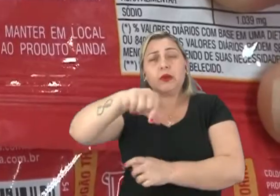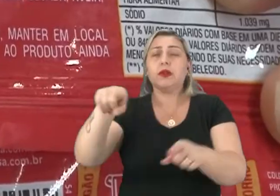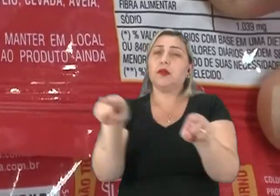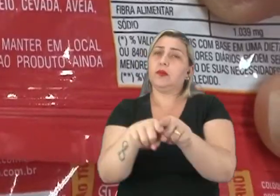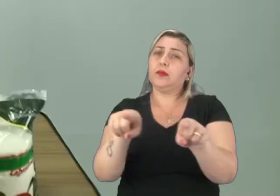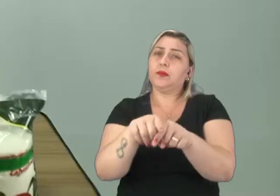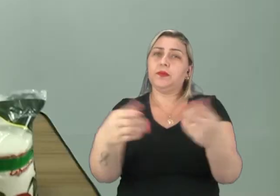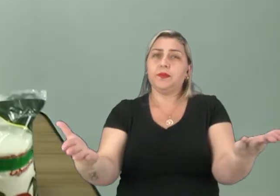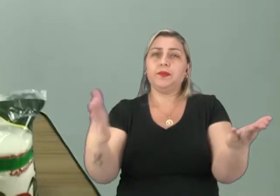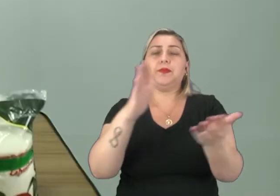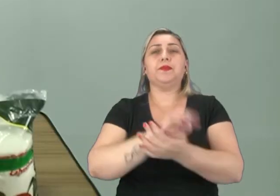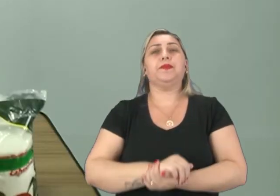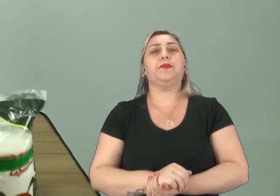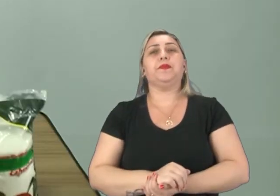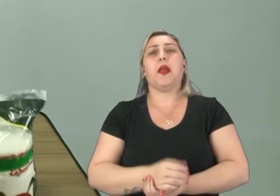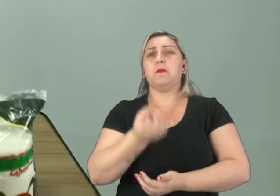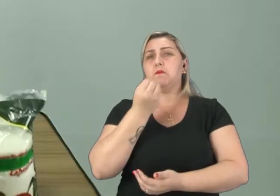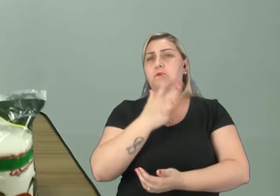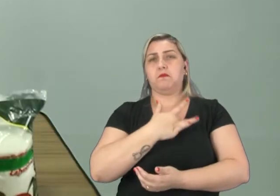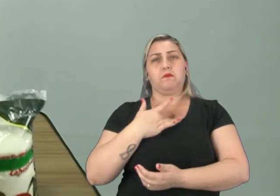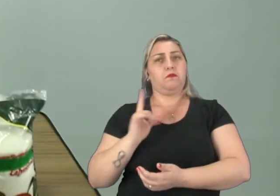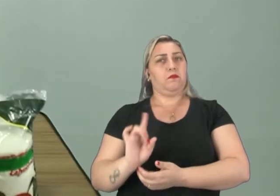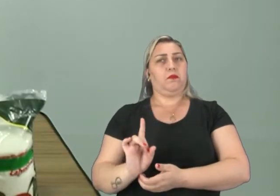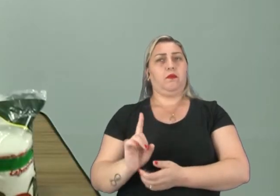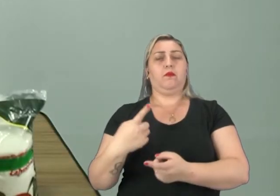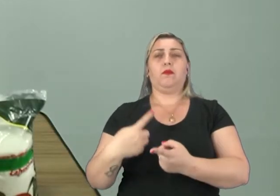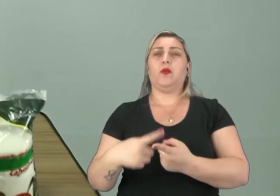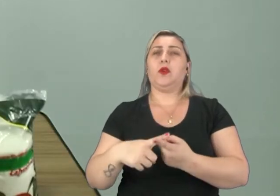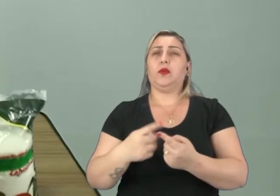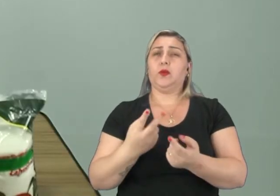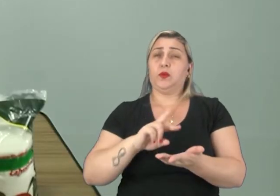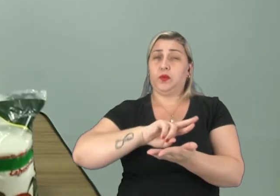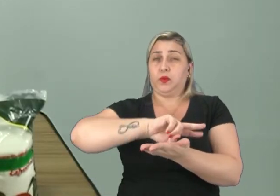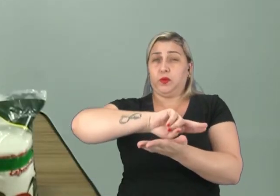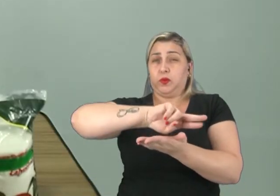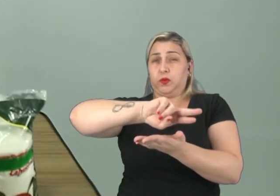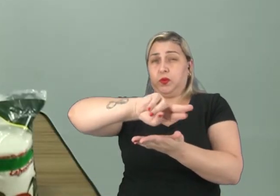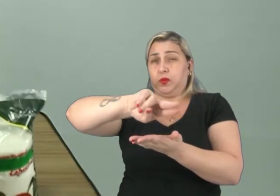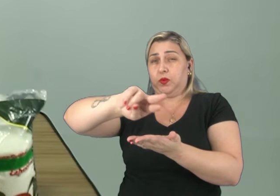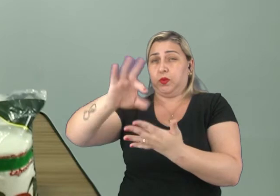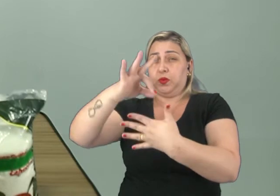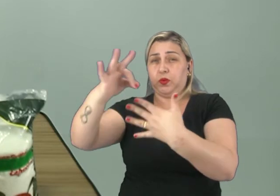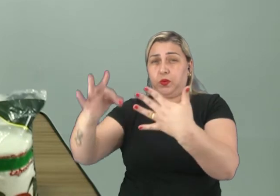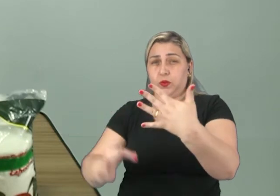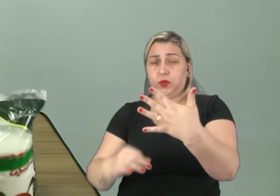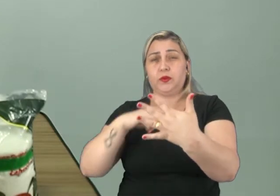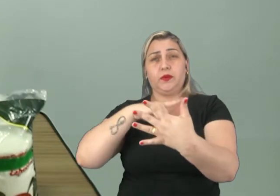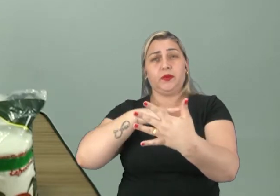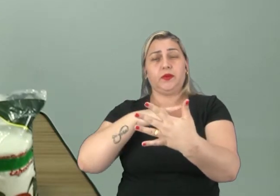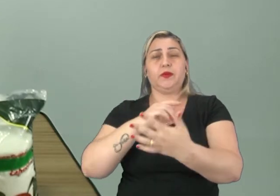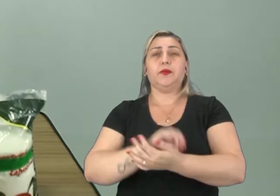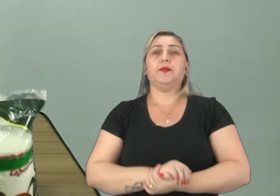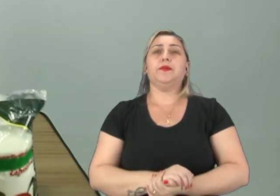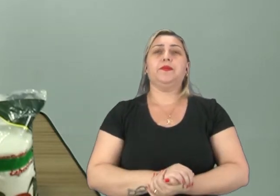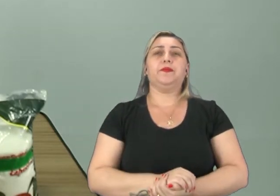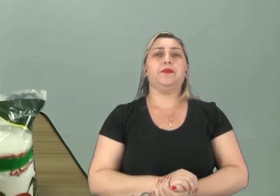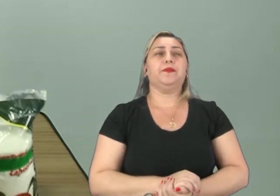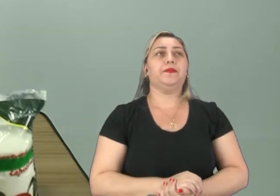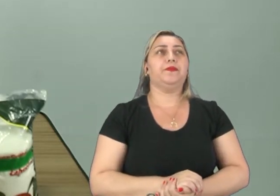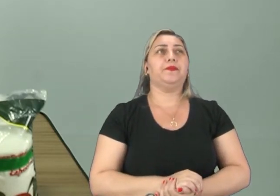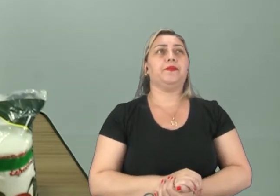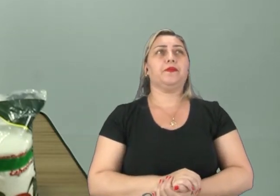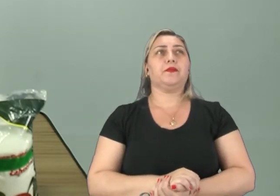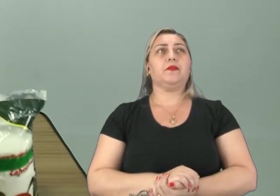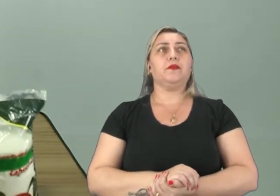Então, esse daqui, ele não é muito saudável por conta disso, por causa dos ingredientes, muito ingrediente para fazer